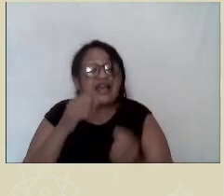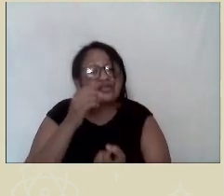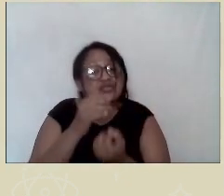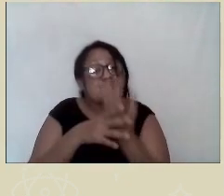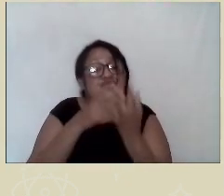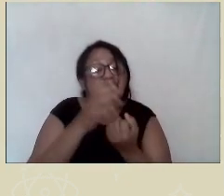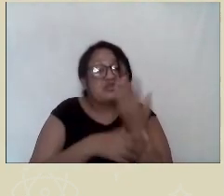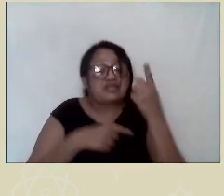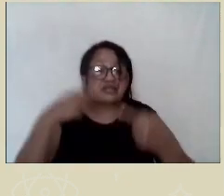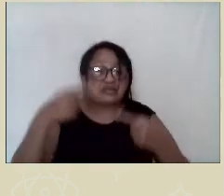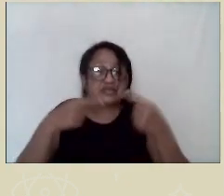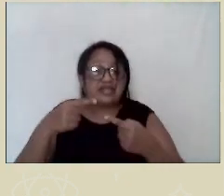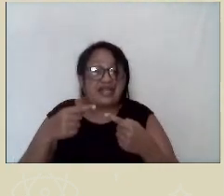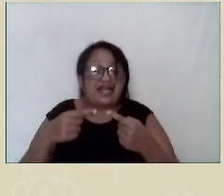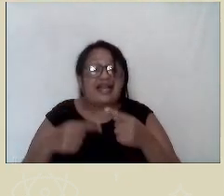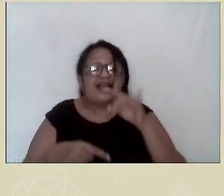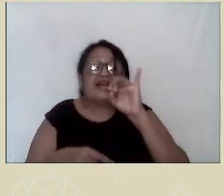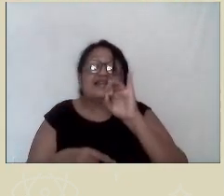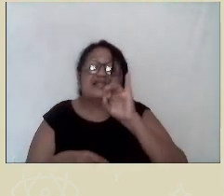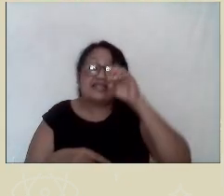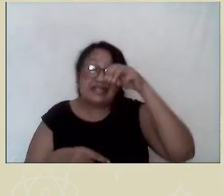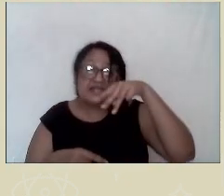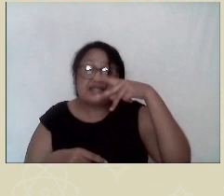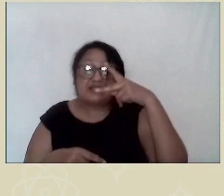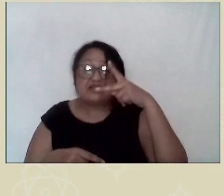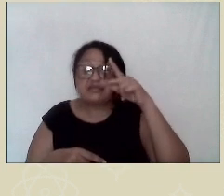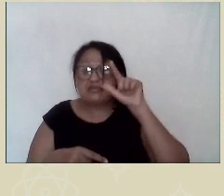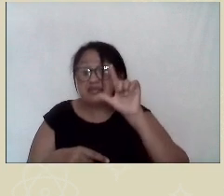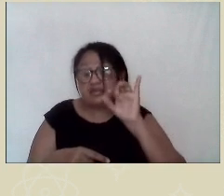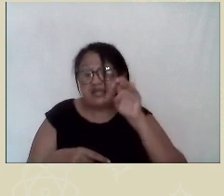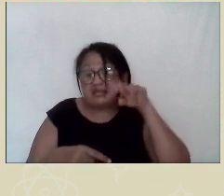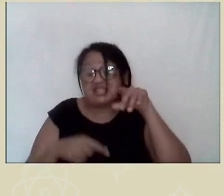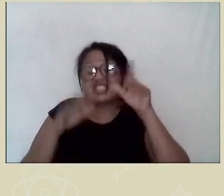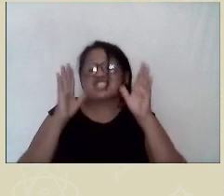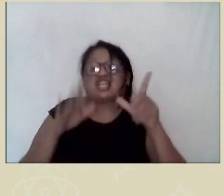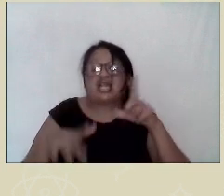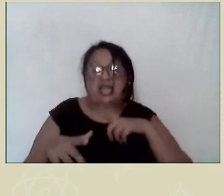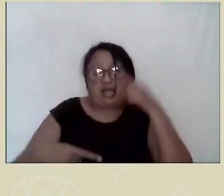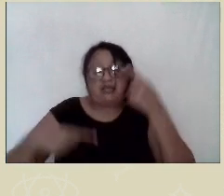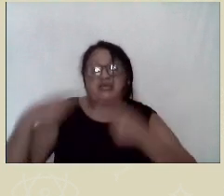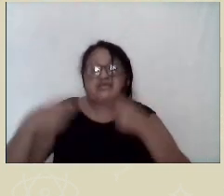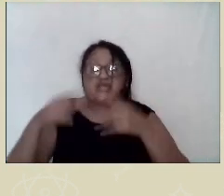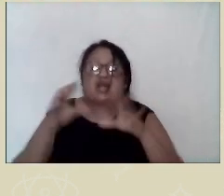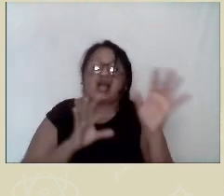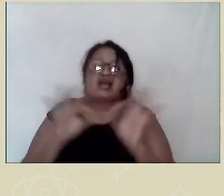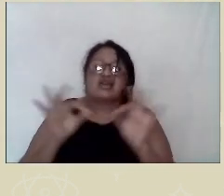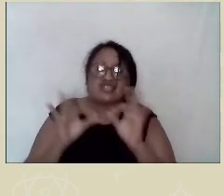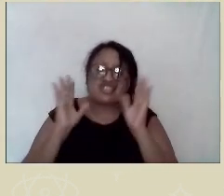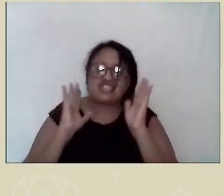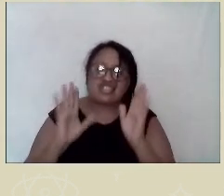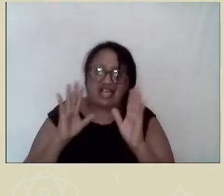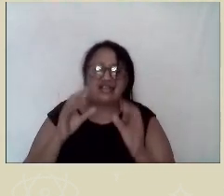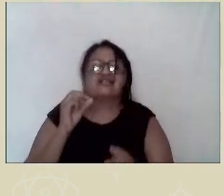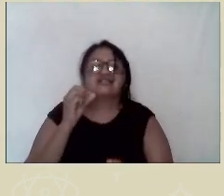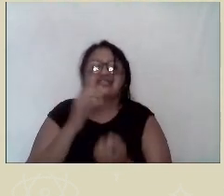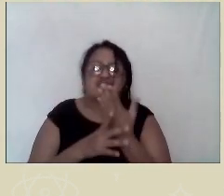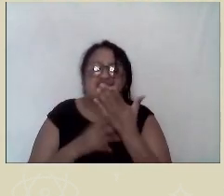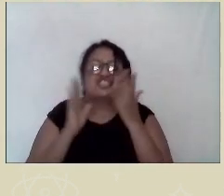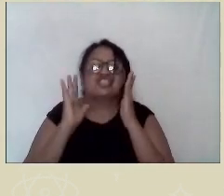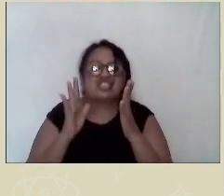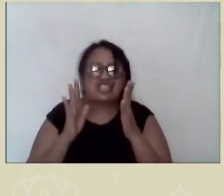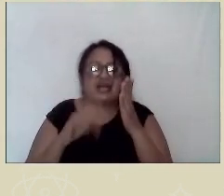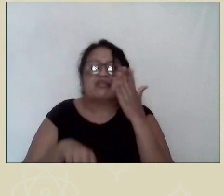implementar indica que você já tem a política construída elaborada e ela foi colocada em prática